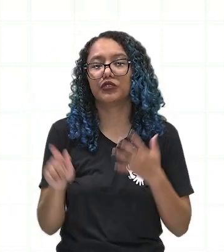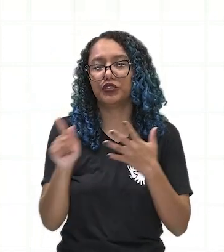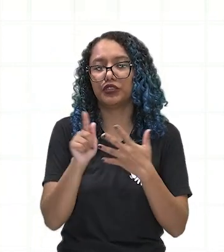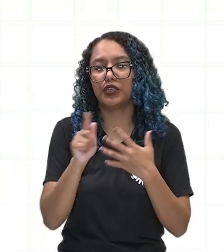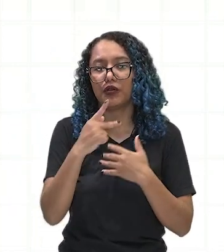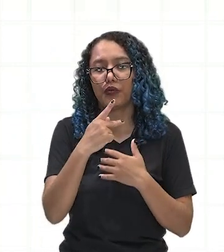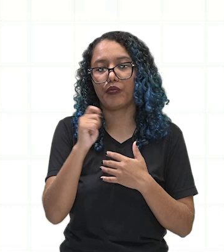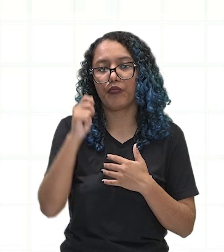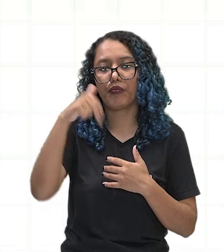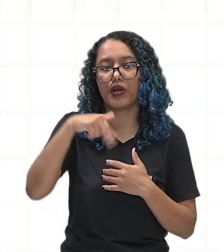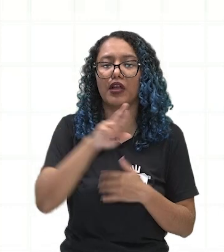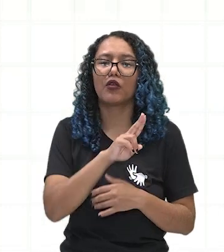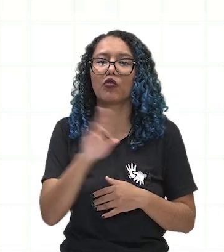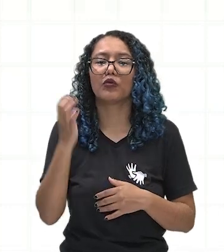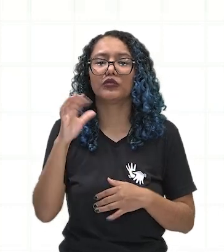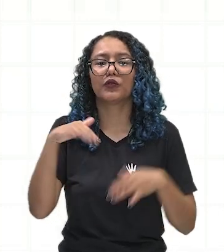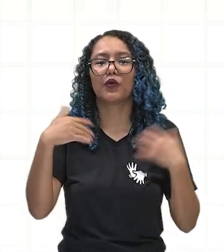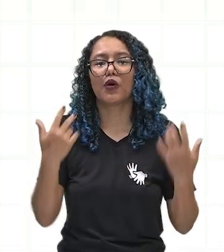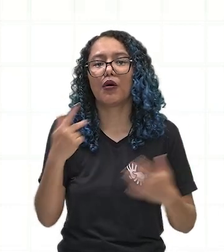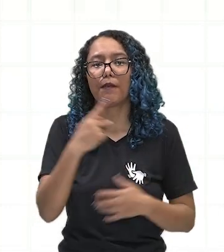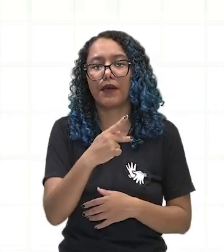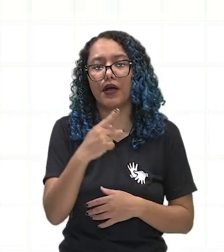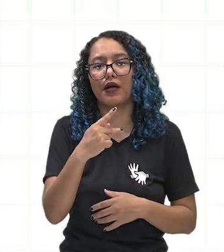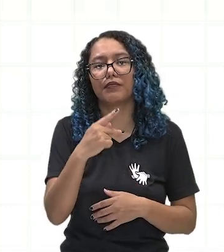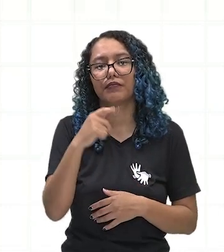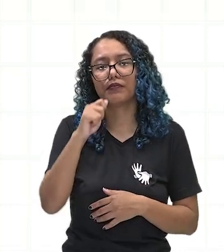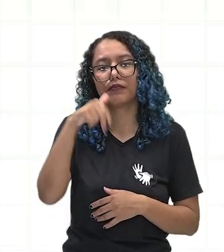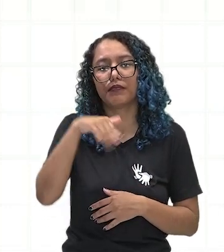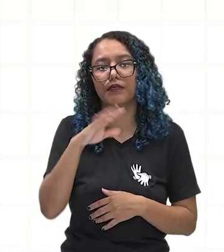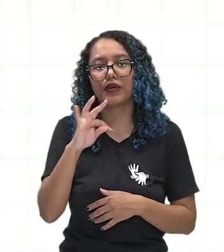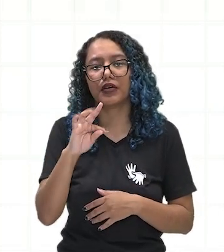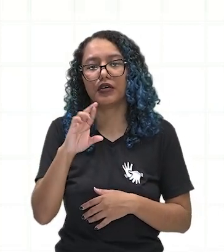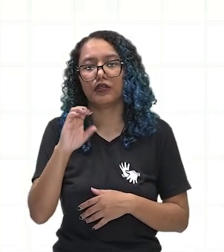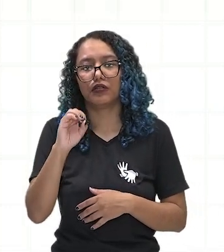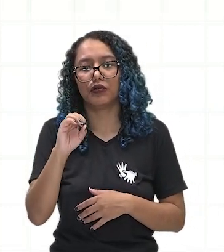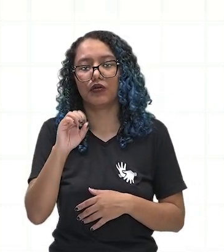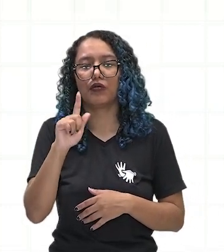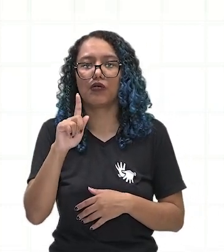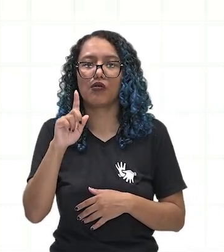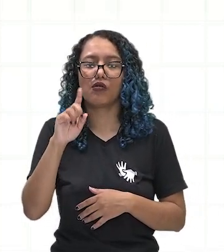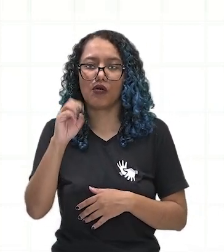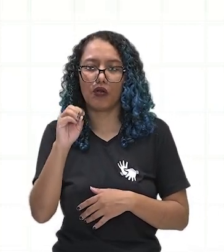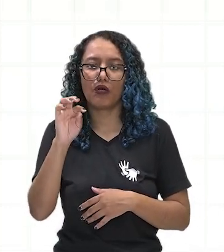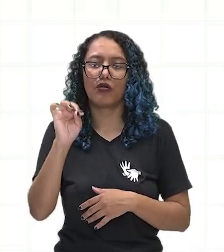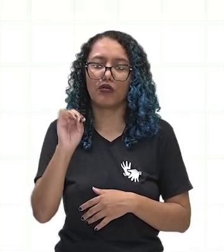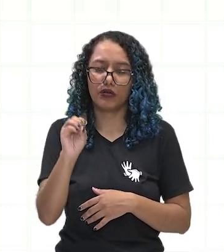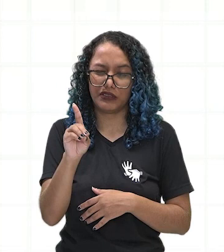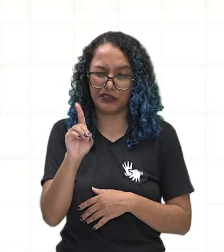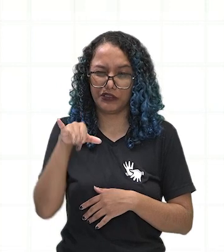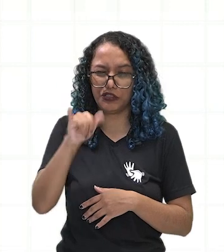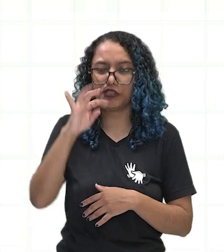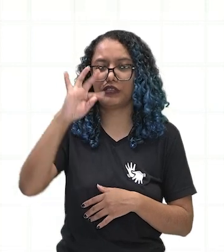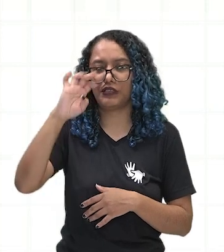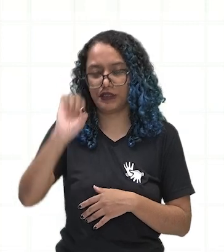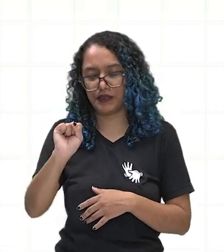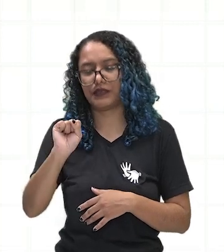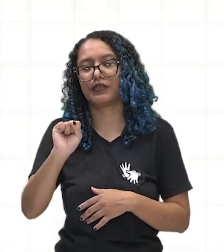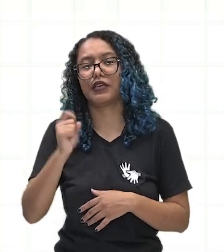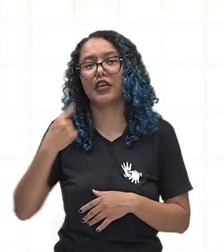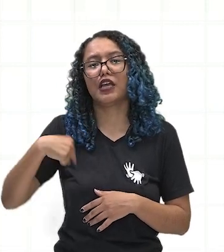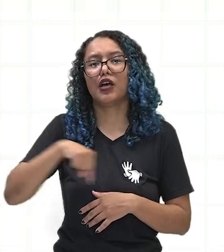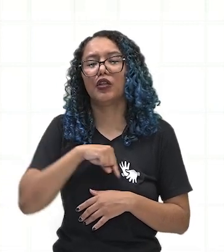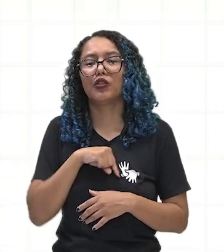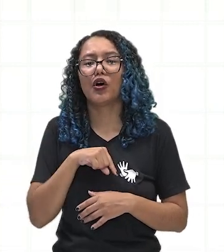ao gênero Pan e o nome científico dele vai ser Pan troglodites. E no caso do homem, né, nós seres